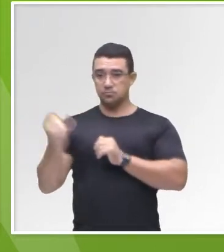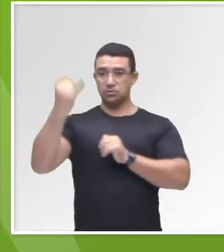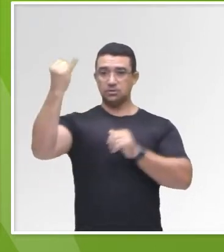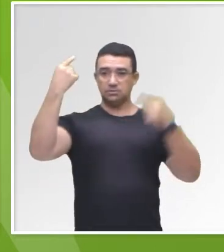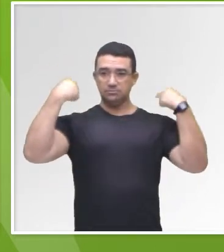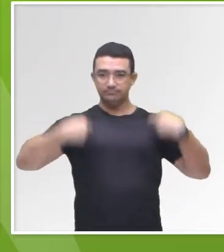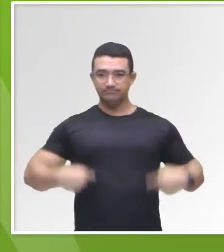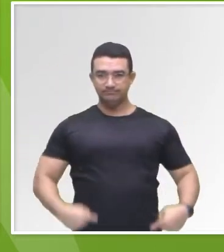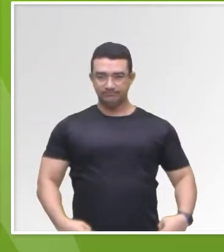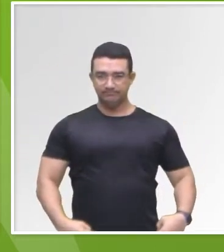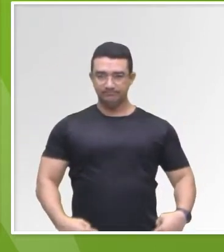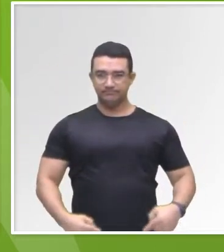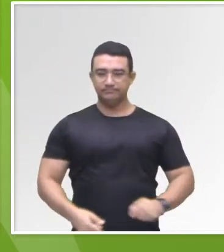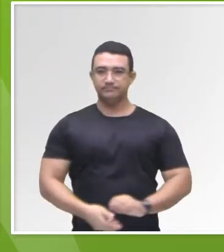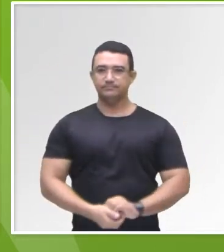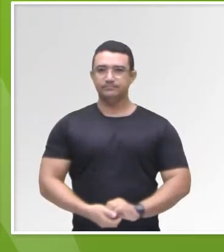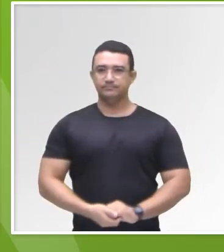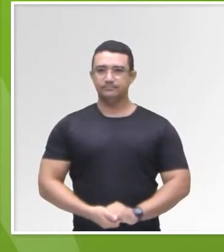organismo.